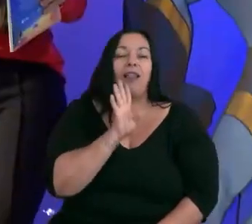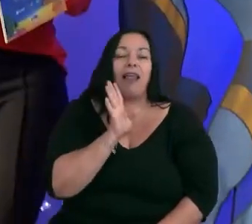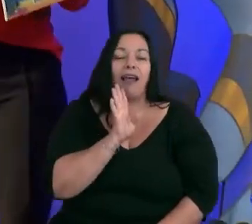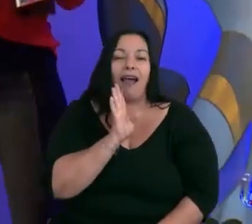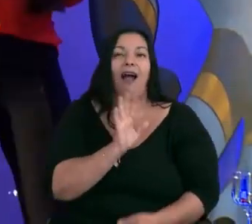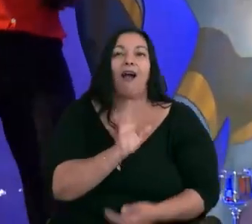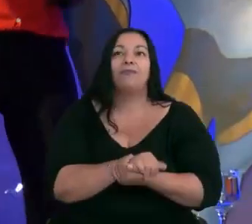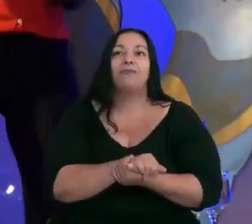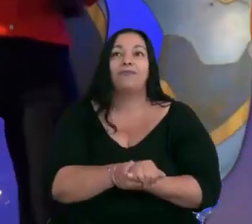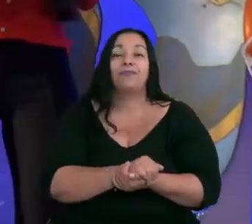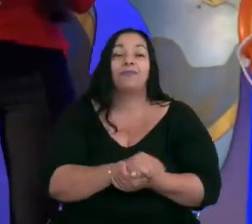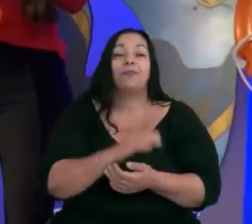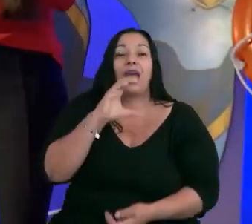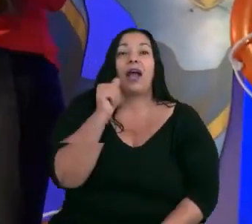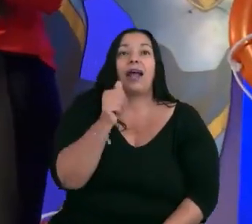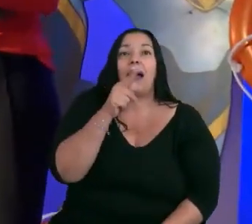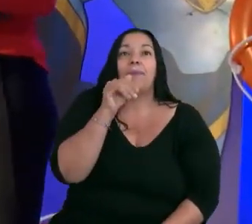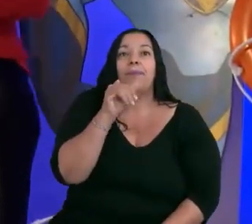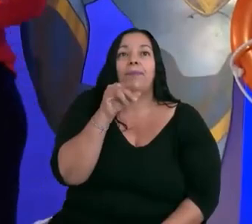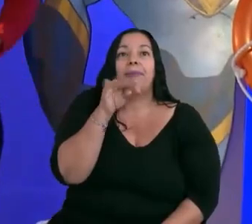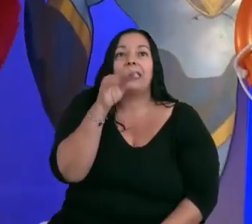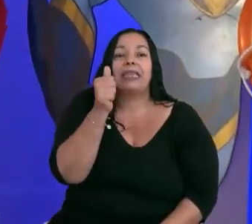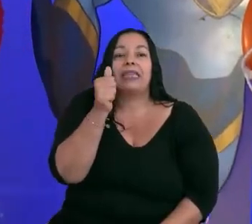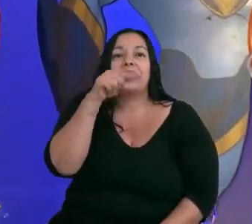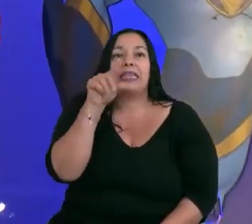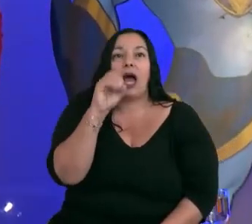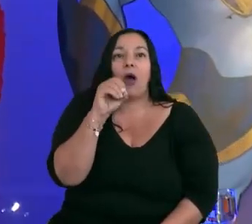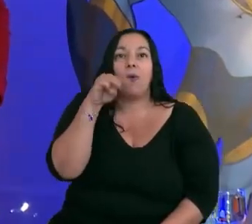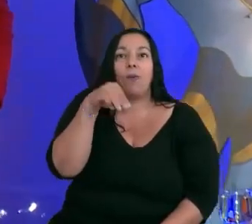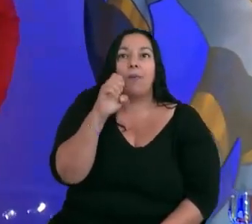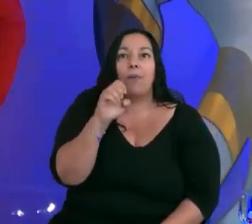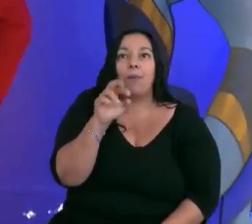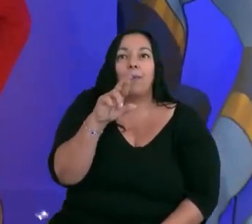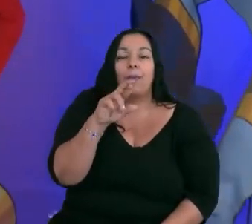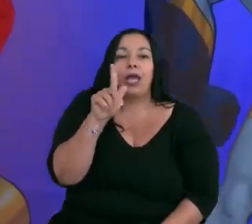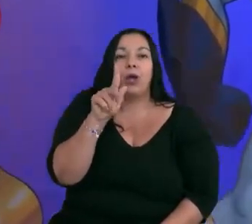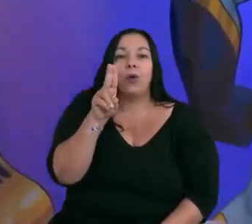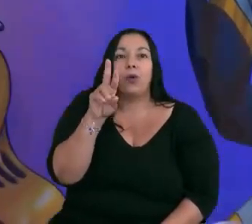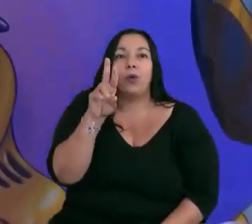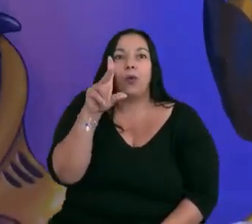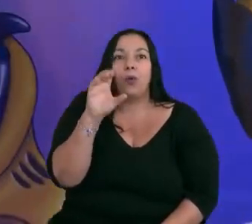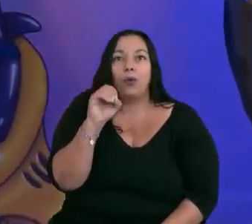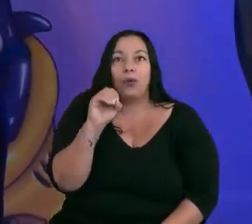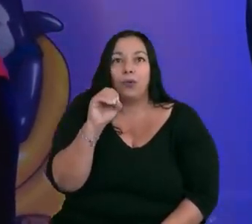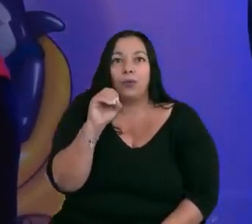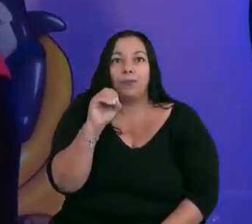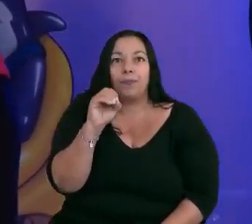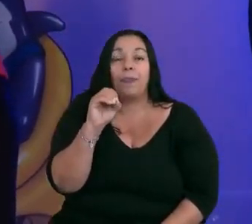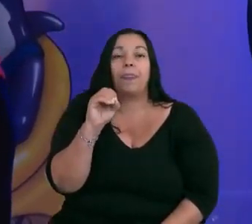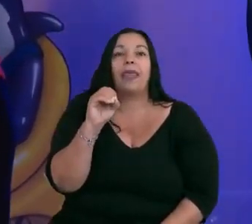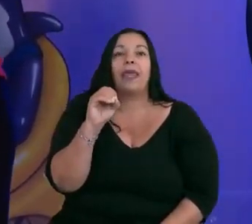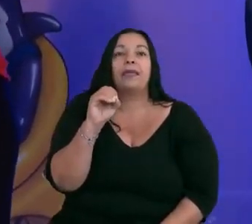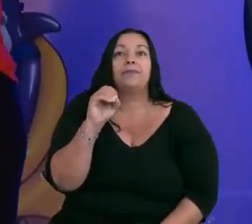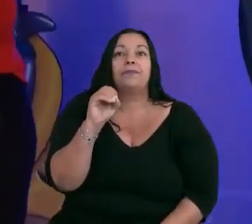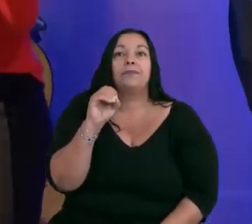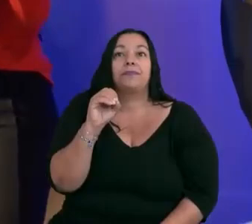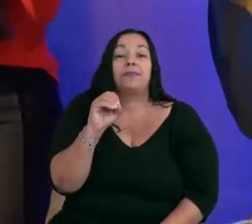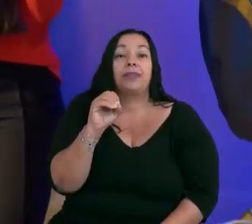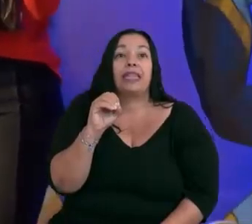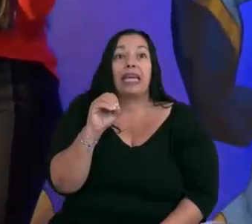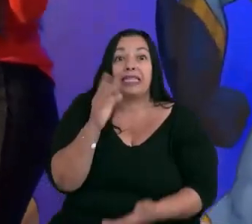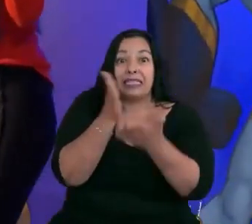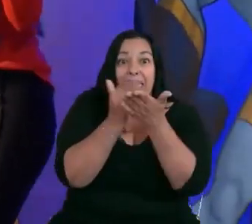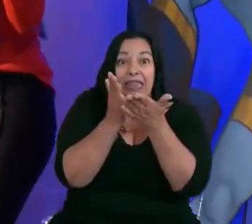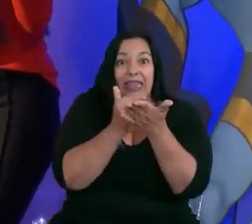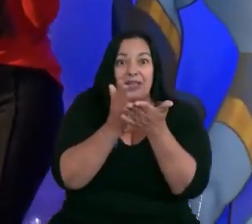Capitão Mergulho foi convidado e será personagem principal deste livro aqui,